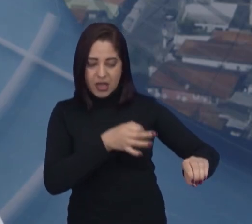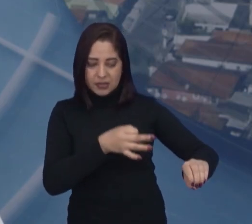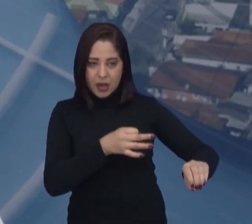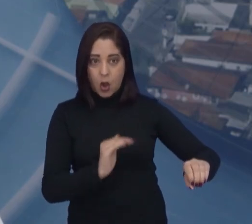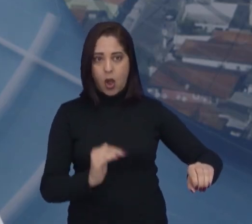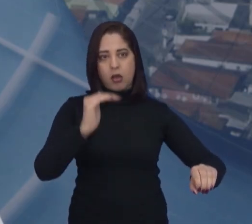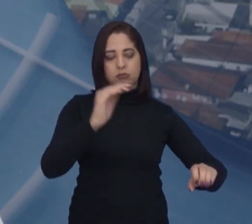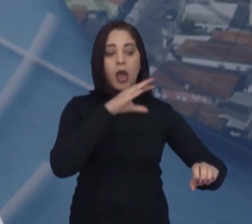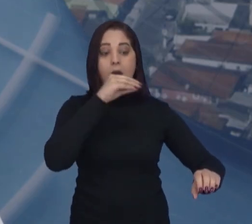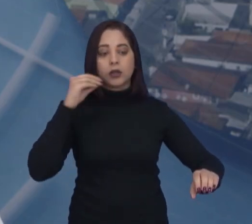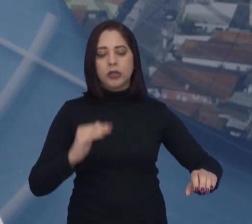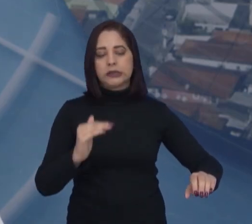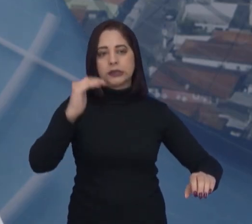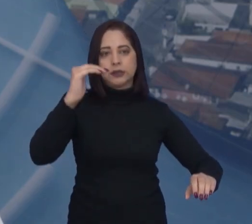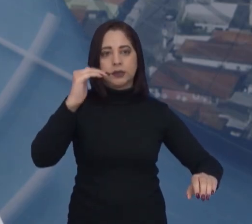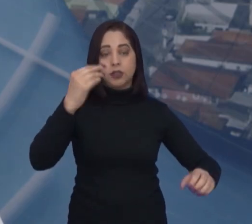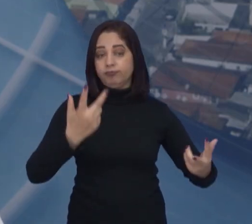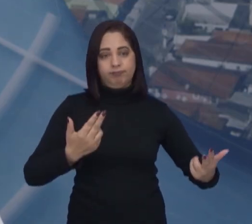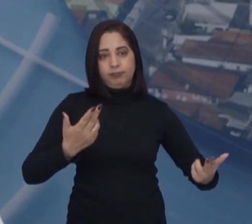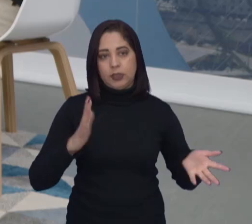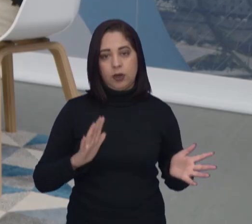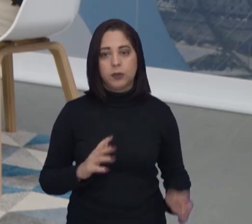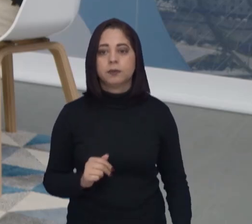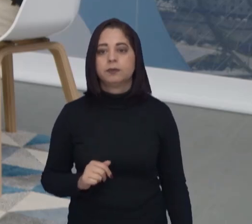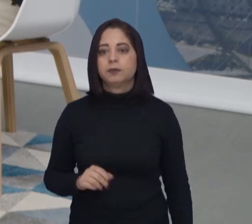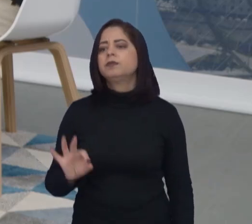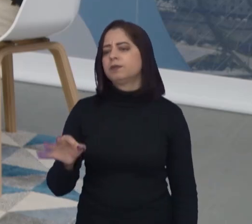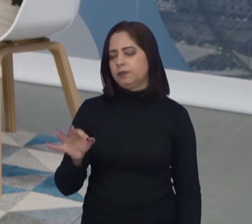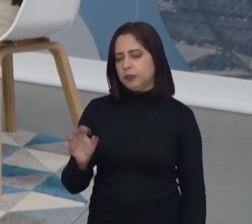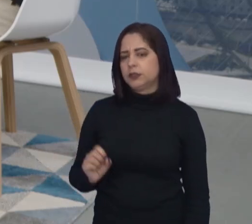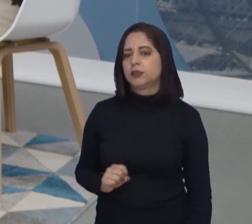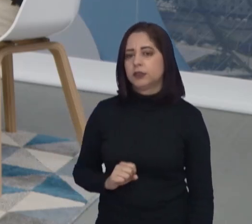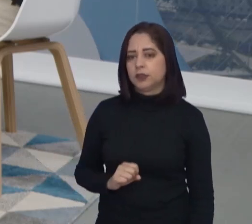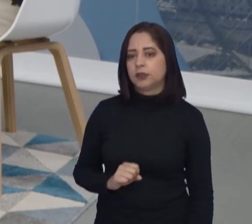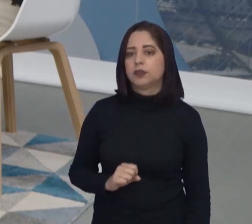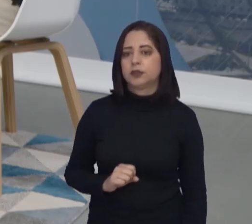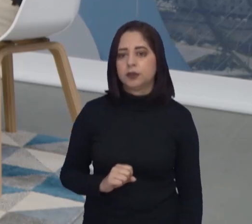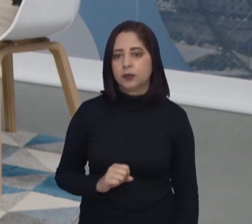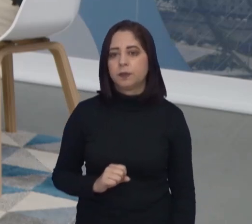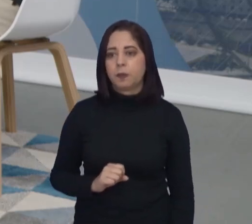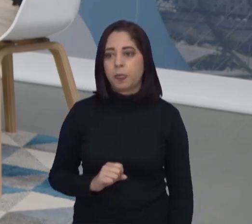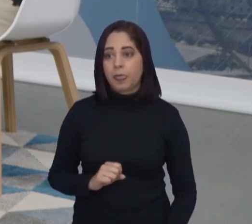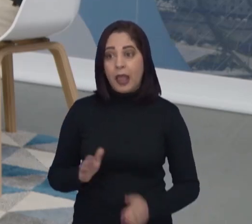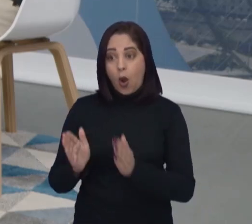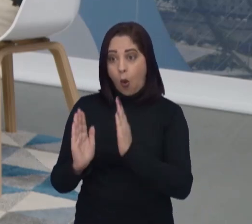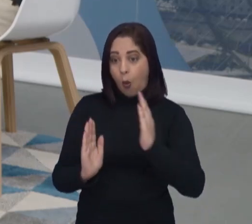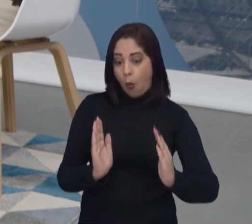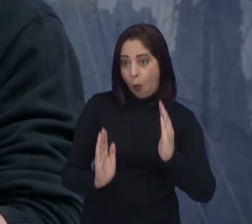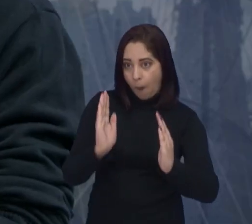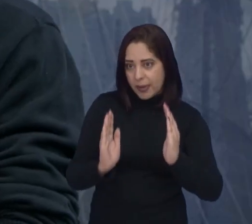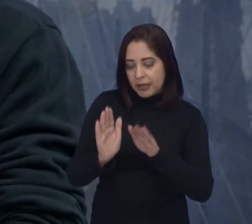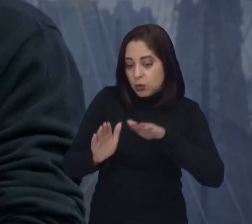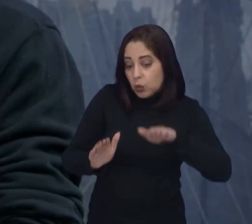início ali da infância, o que foi semeado. Concordo plenamente. essa primeira infância pode muito dar os